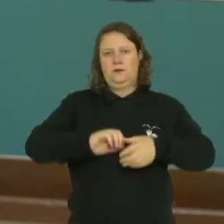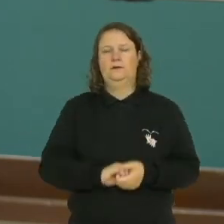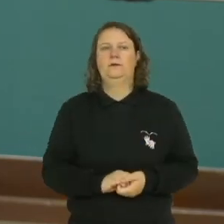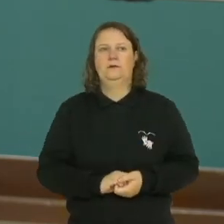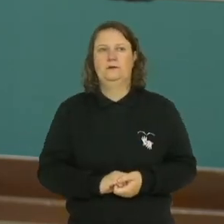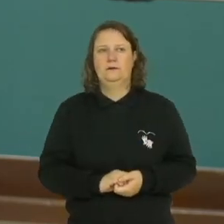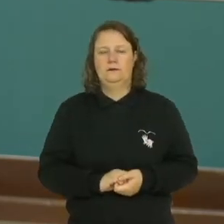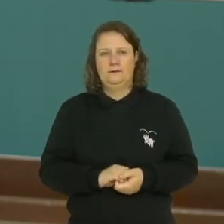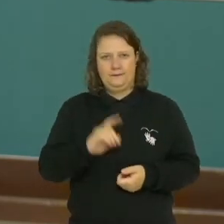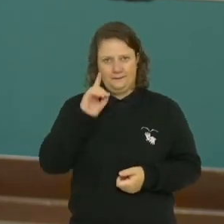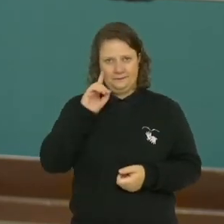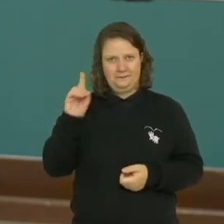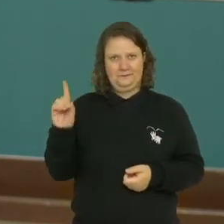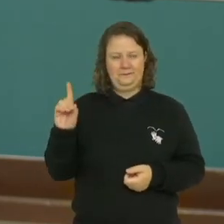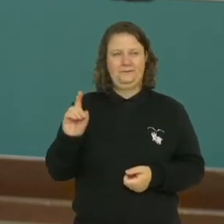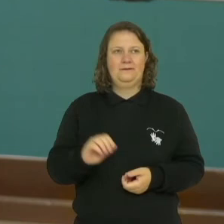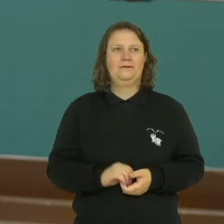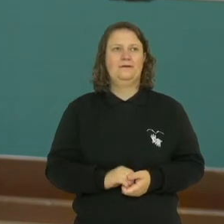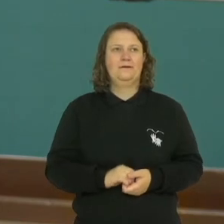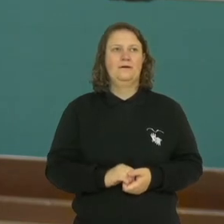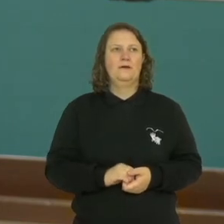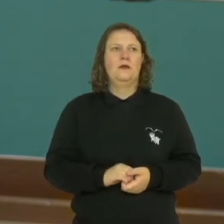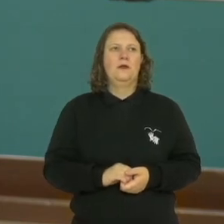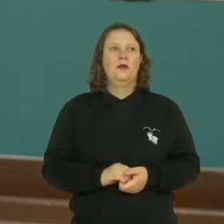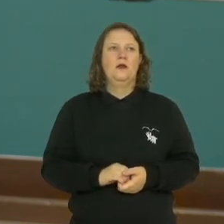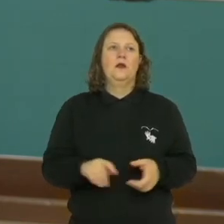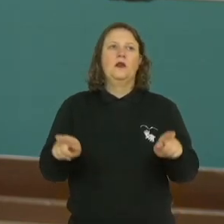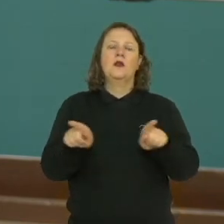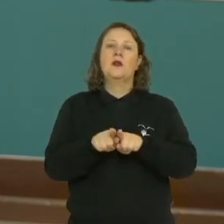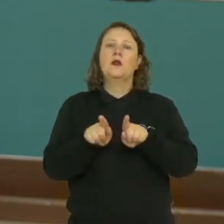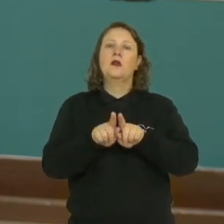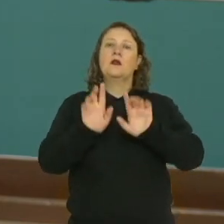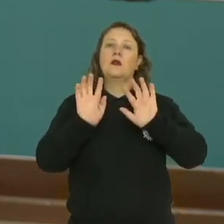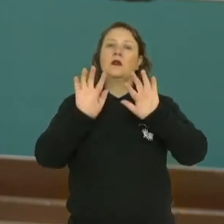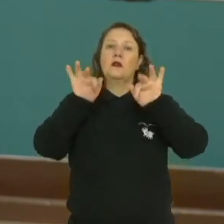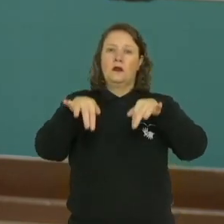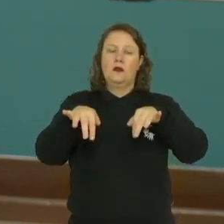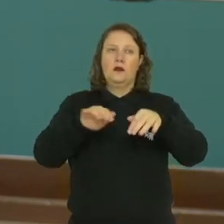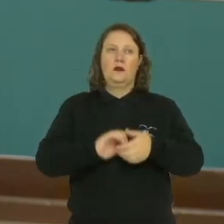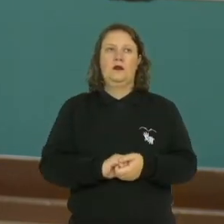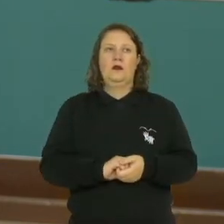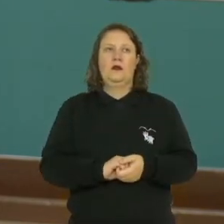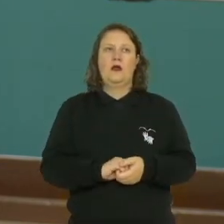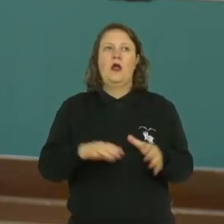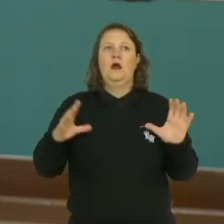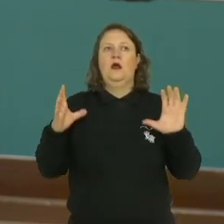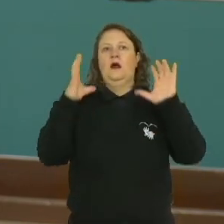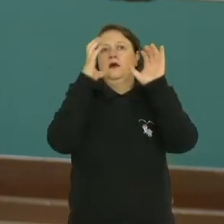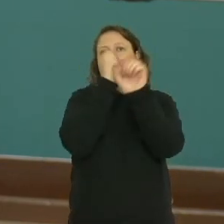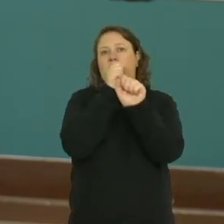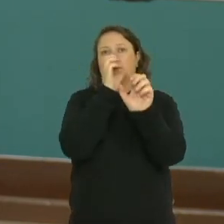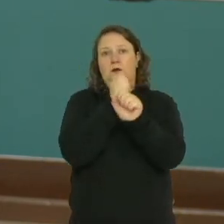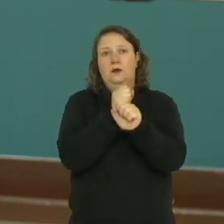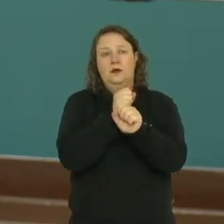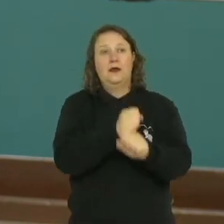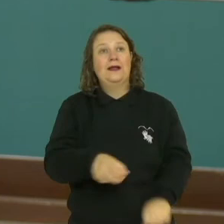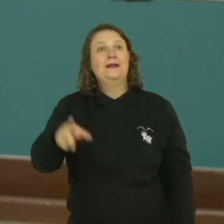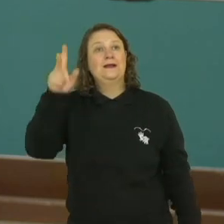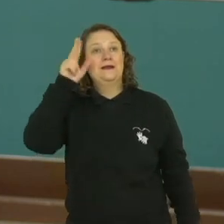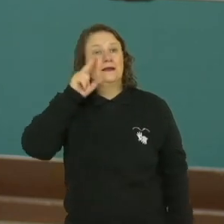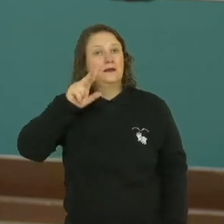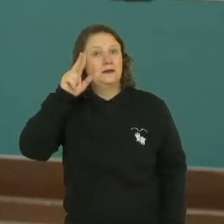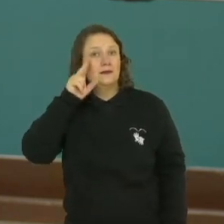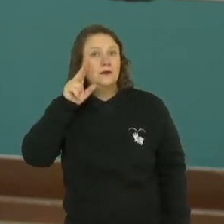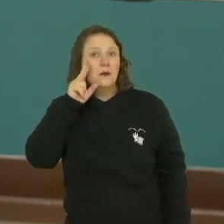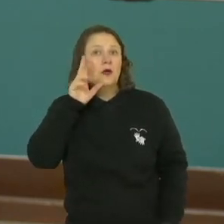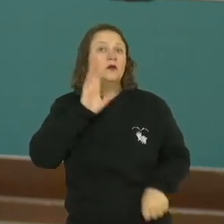vírgula e acrescenta o 0 para não ficar sozinho. E, para finalizar, a gente vai somar. Lembrando que na hora de somar